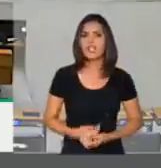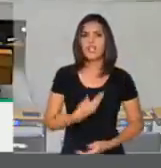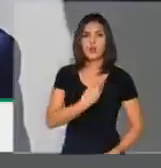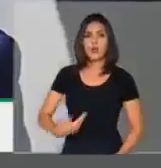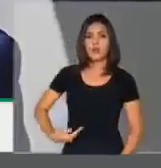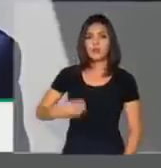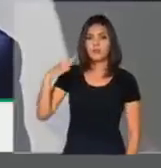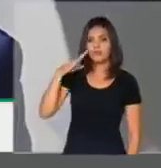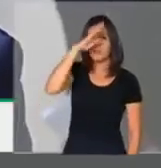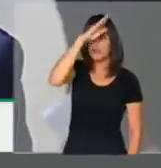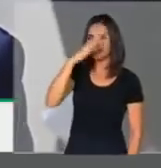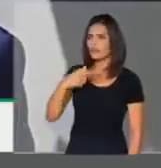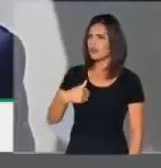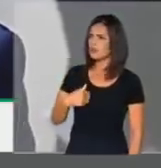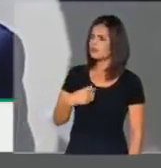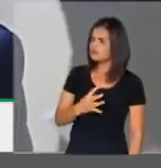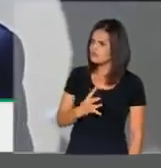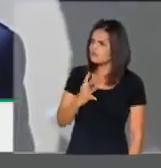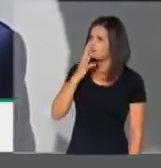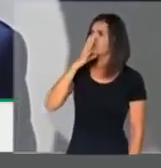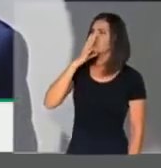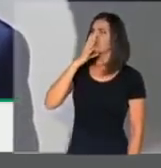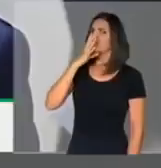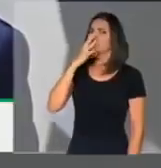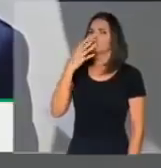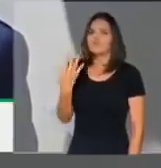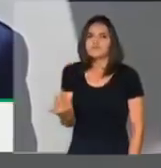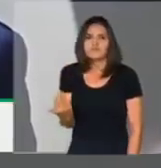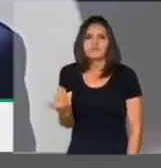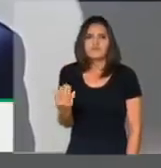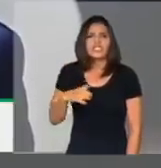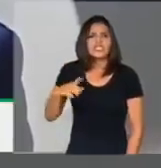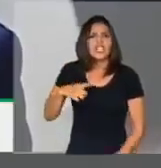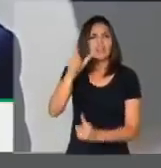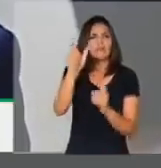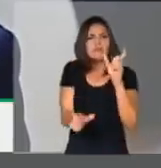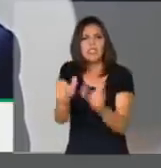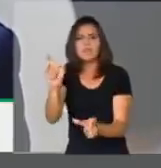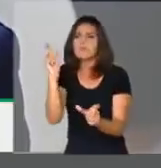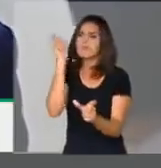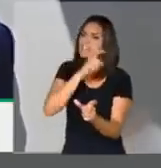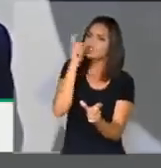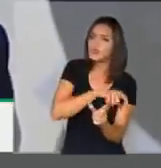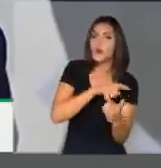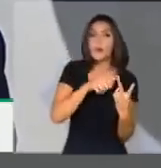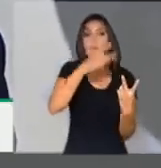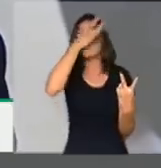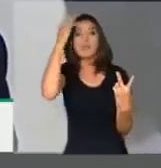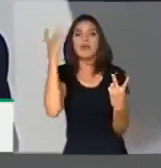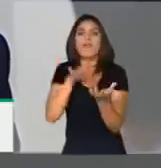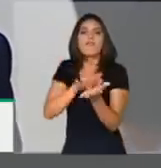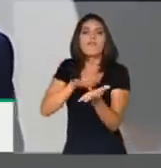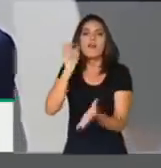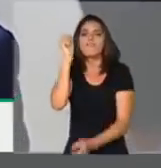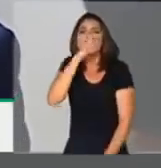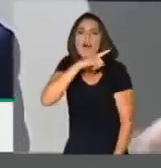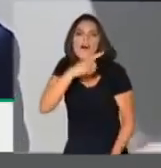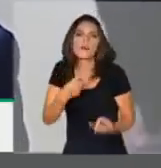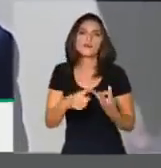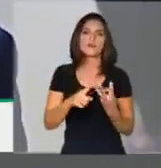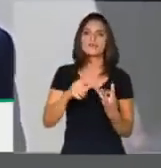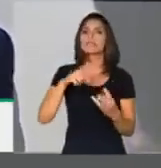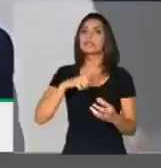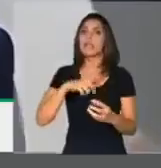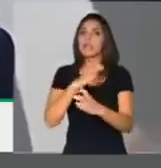início, se é que começou, né? Esse governo tem mentiroso, tem laranja, tem miliciano,